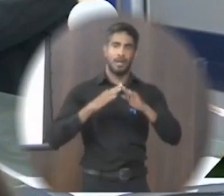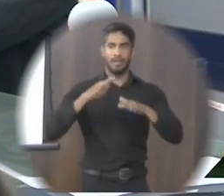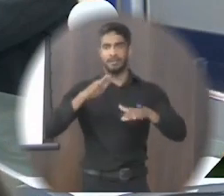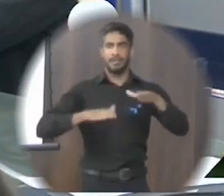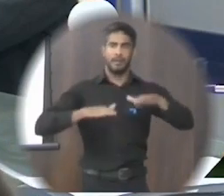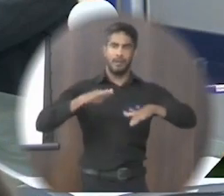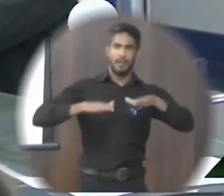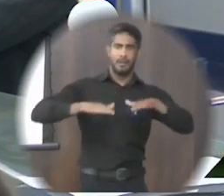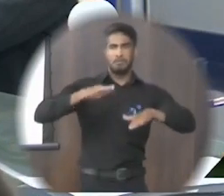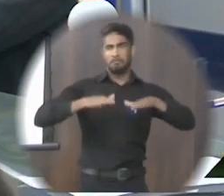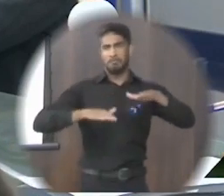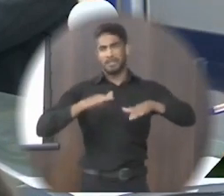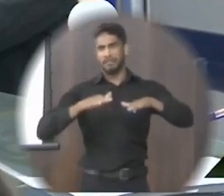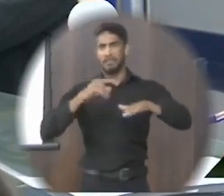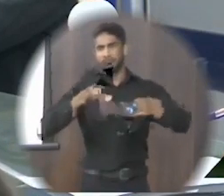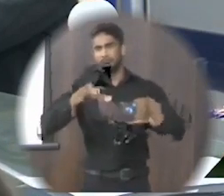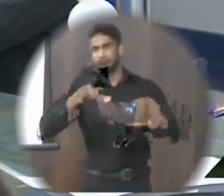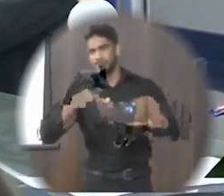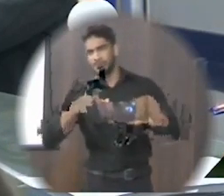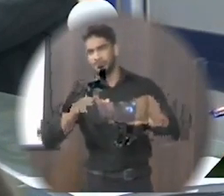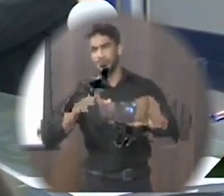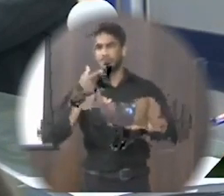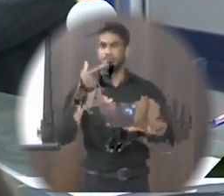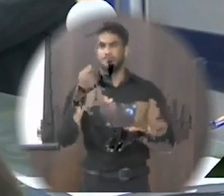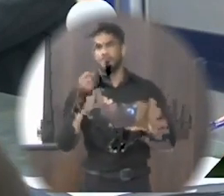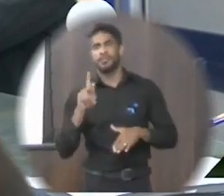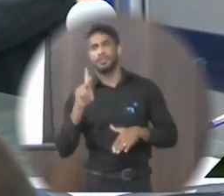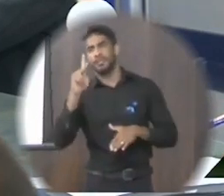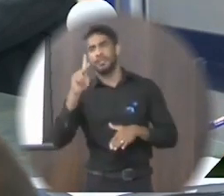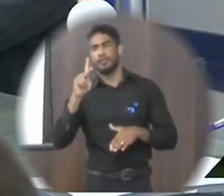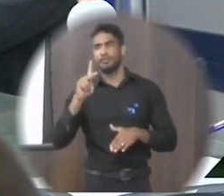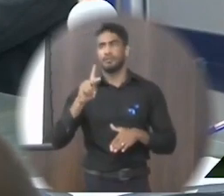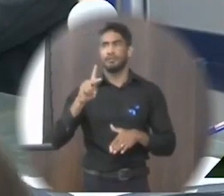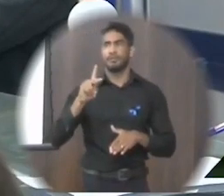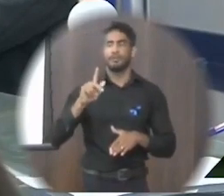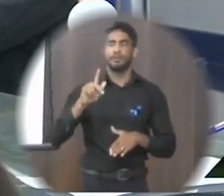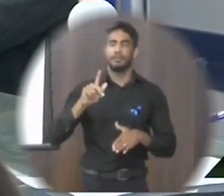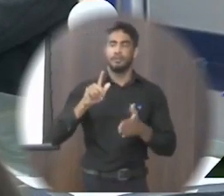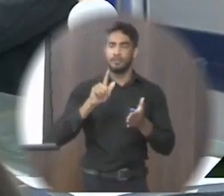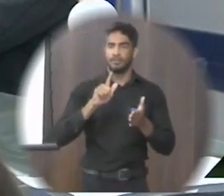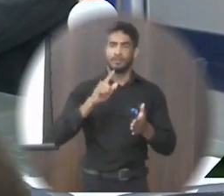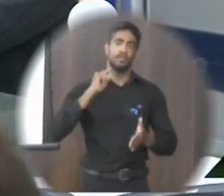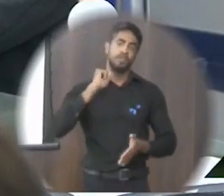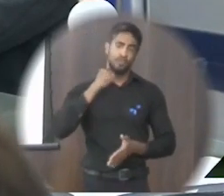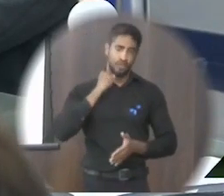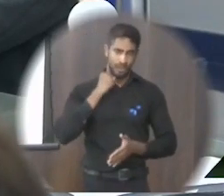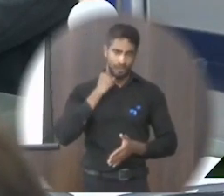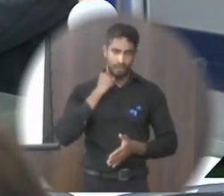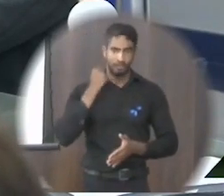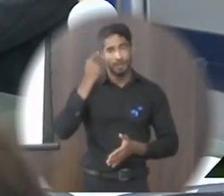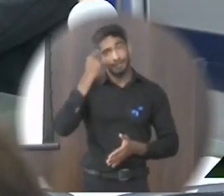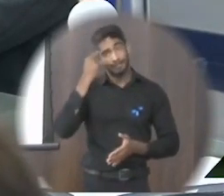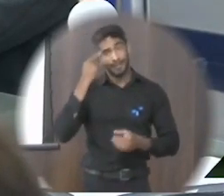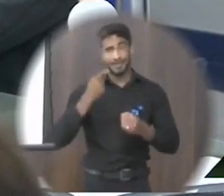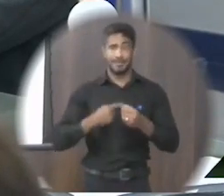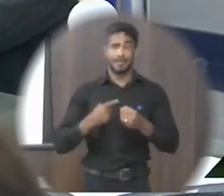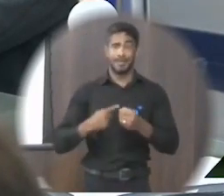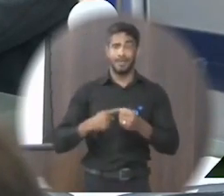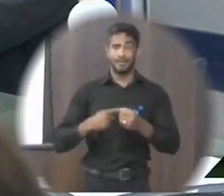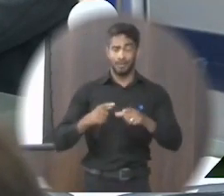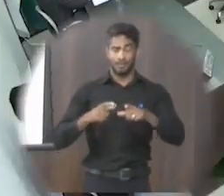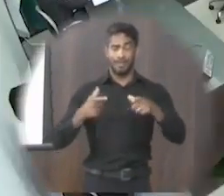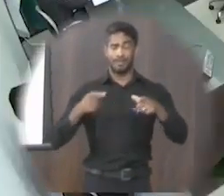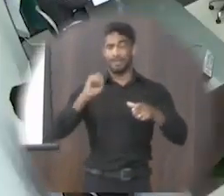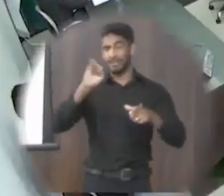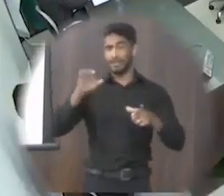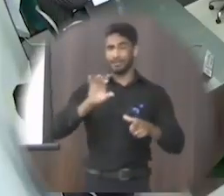aproximadamente, por semana, 20 quilos e lixo. Então, se já pensou a cidade do tamanho de Janaúba, se